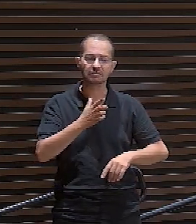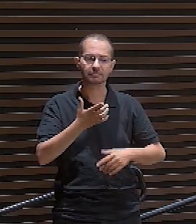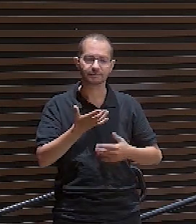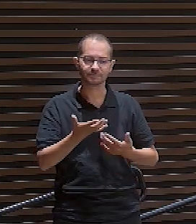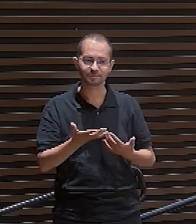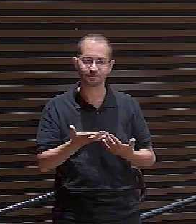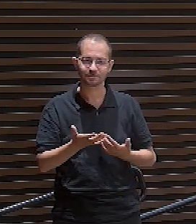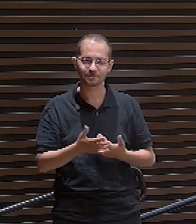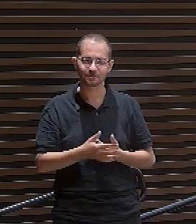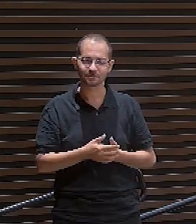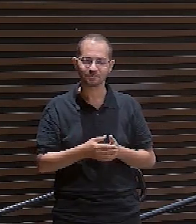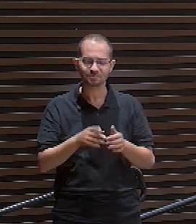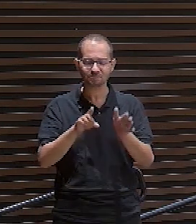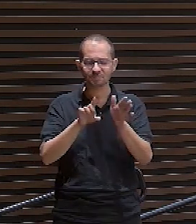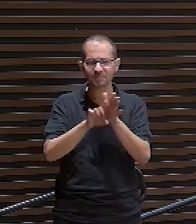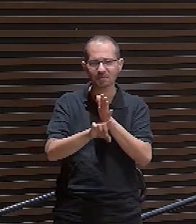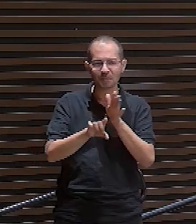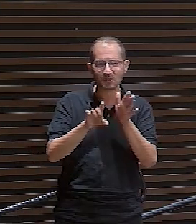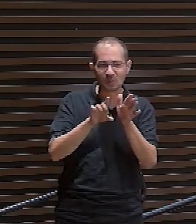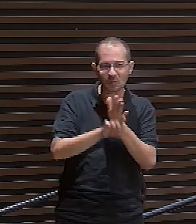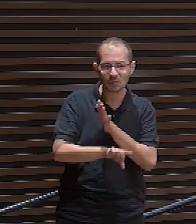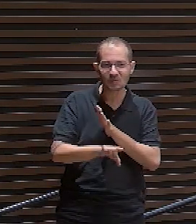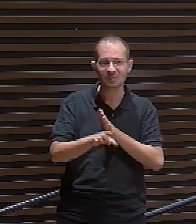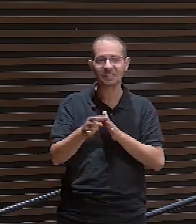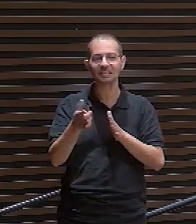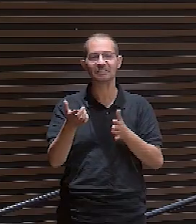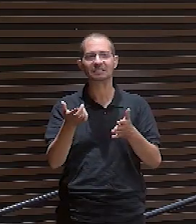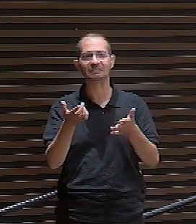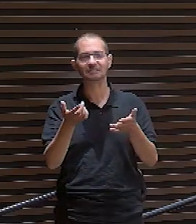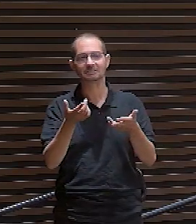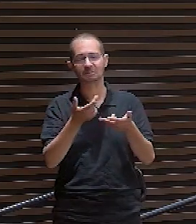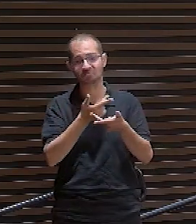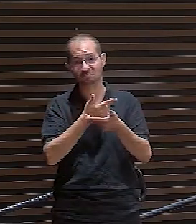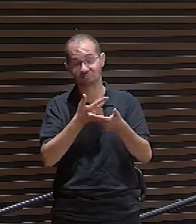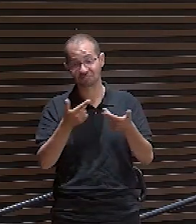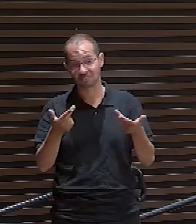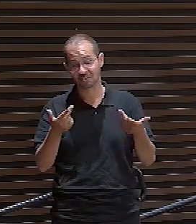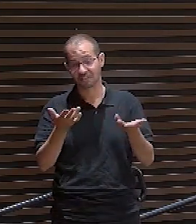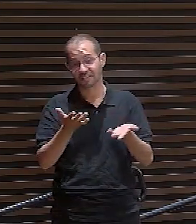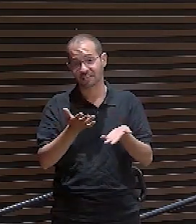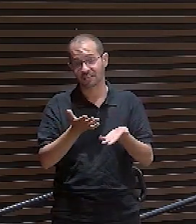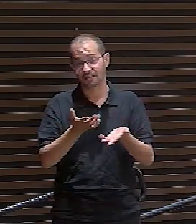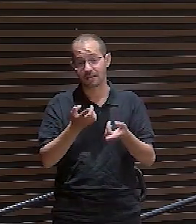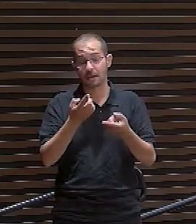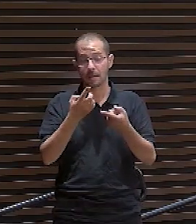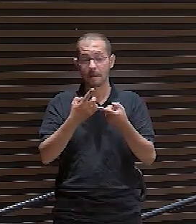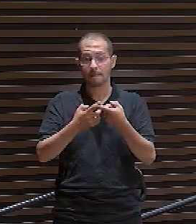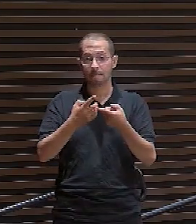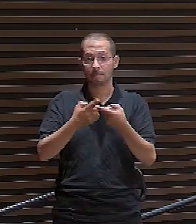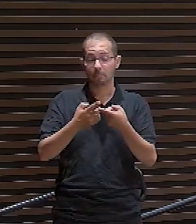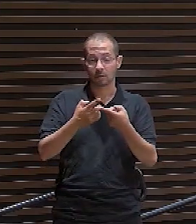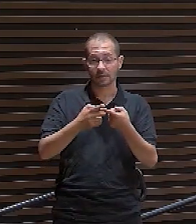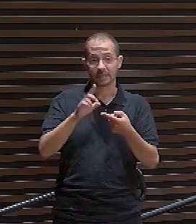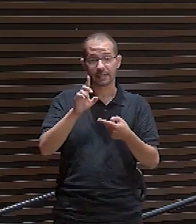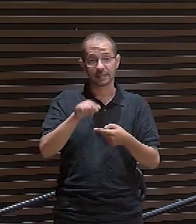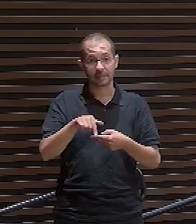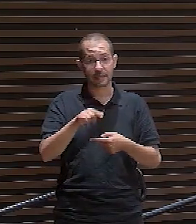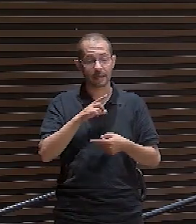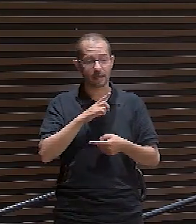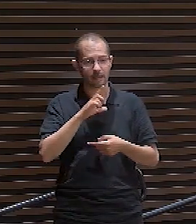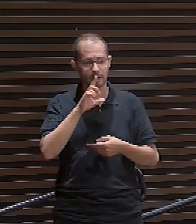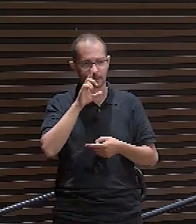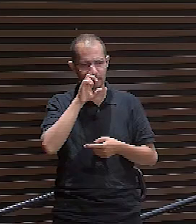questiúnculas, muitas querelas, porque uma coisa perigosa é